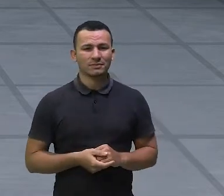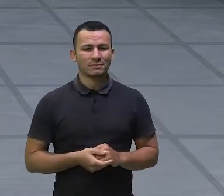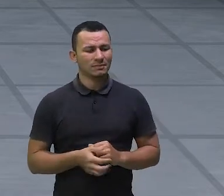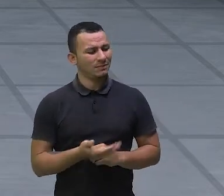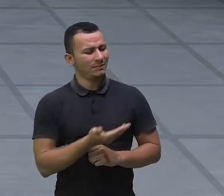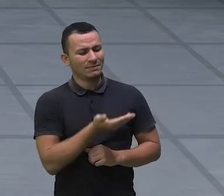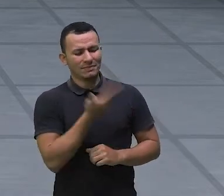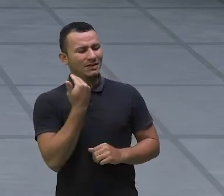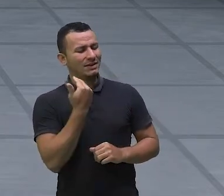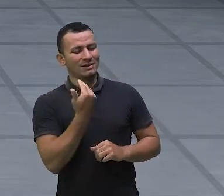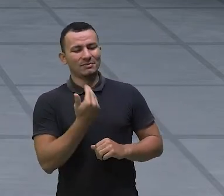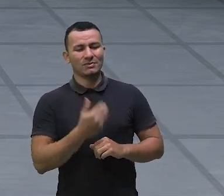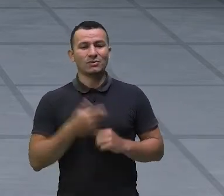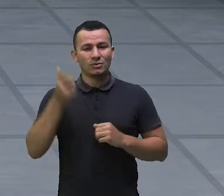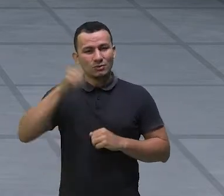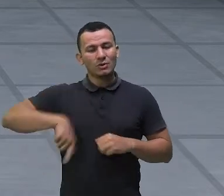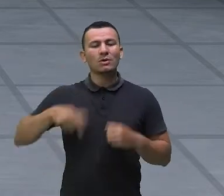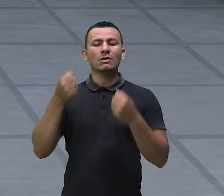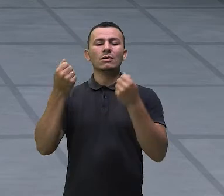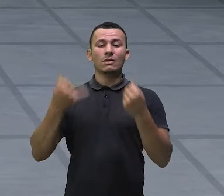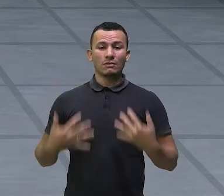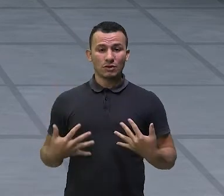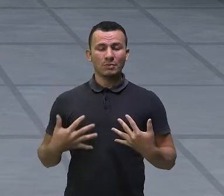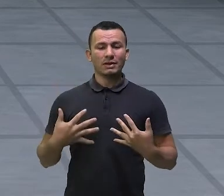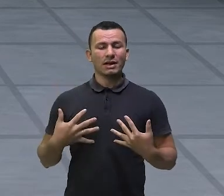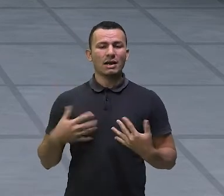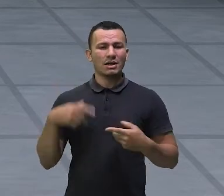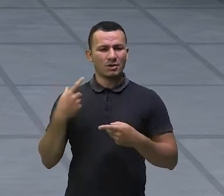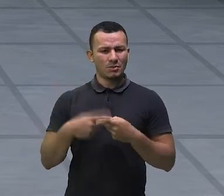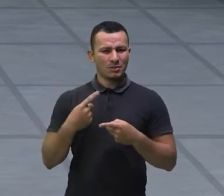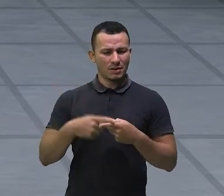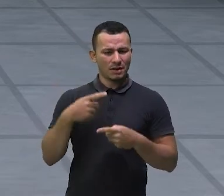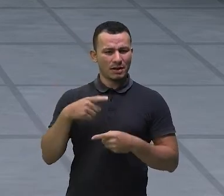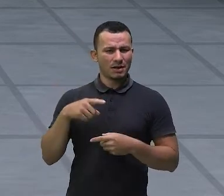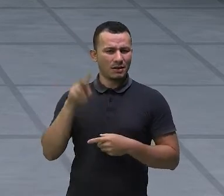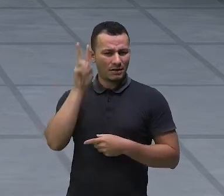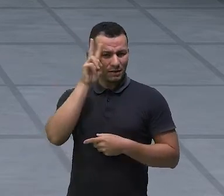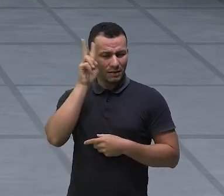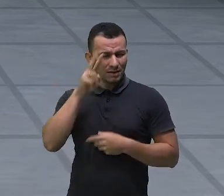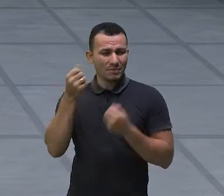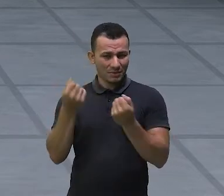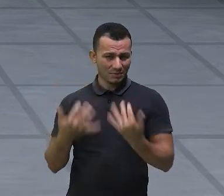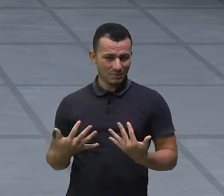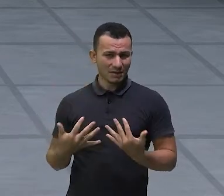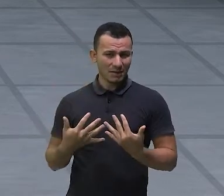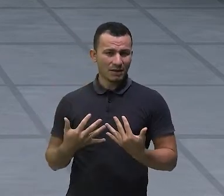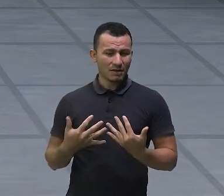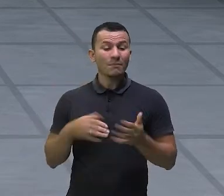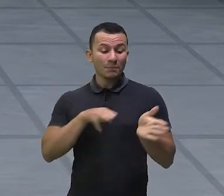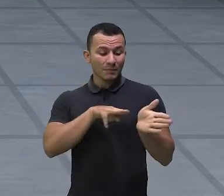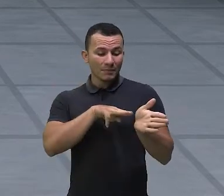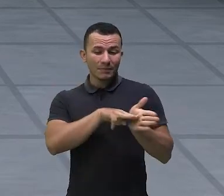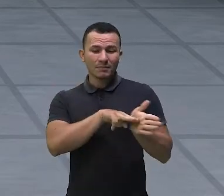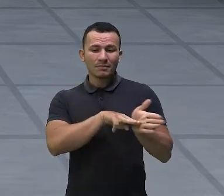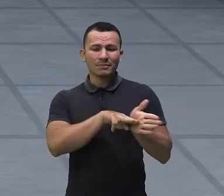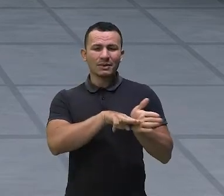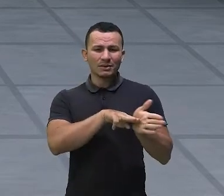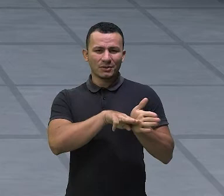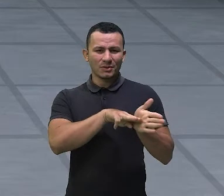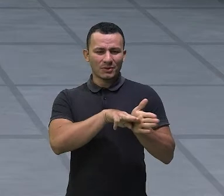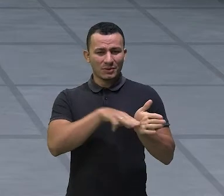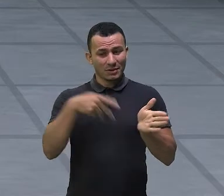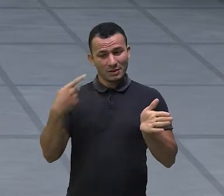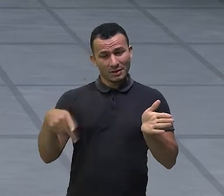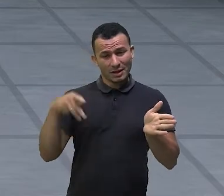vamos sim, Durquia. Vamos repetir mais uma vez, porque, como eu falei, e vou repetir, esse método que ele